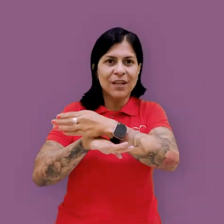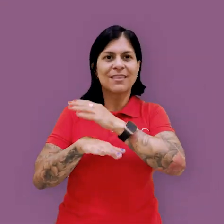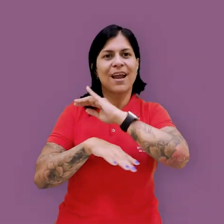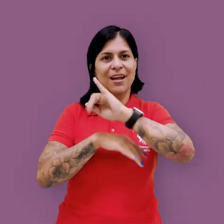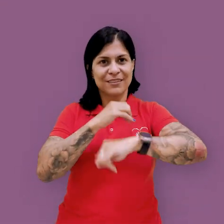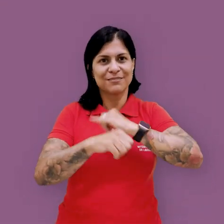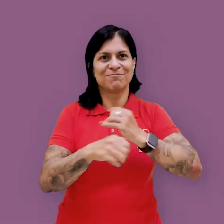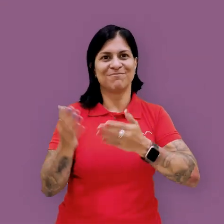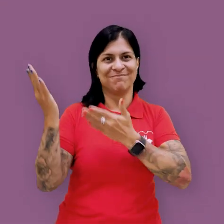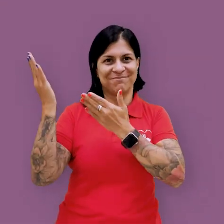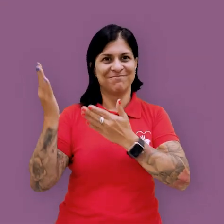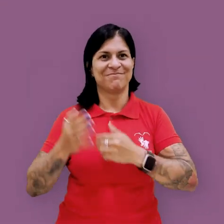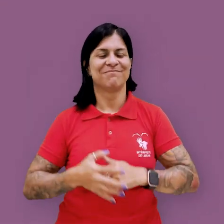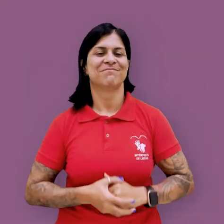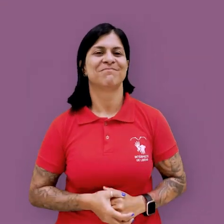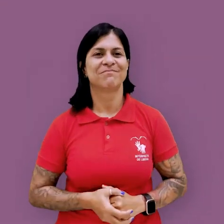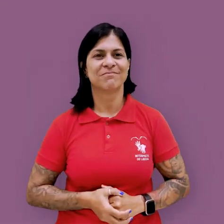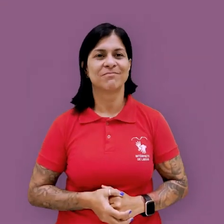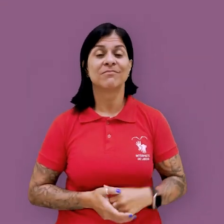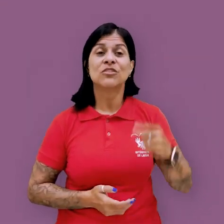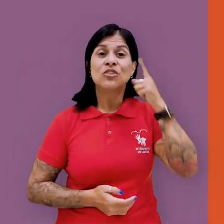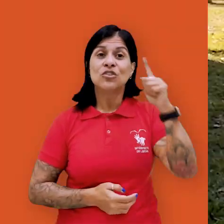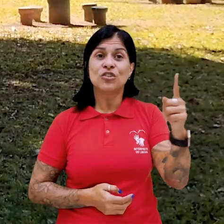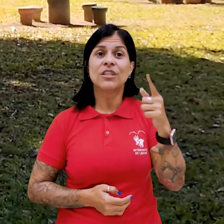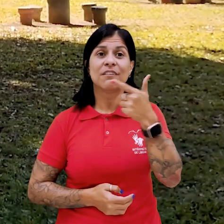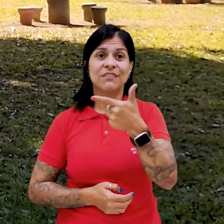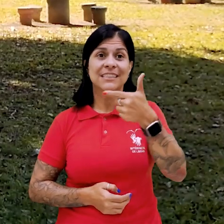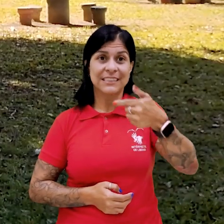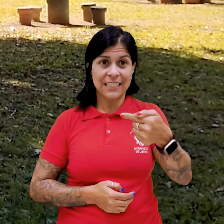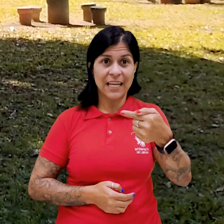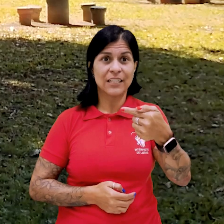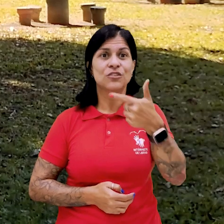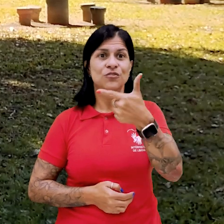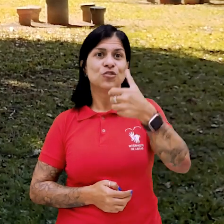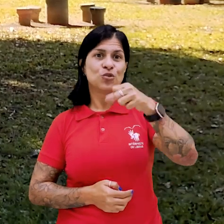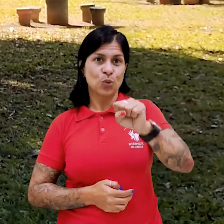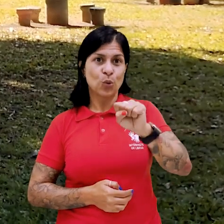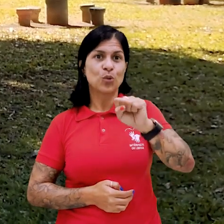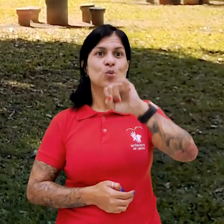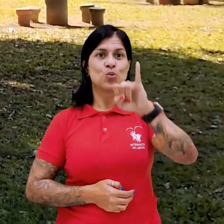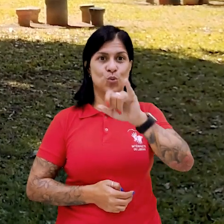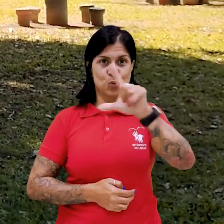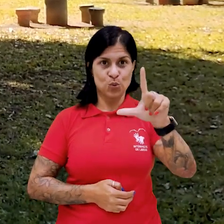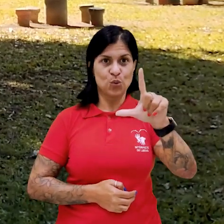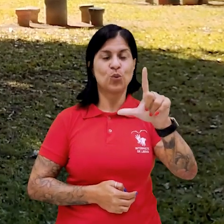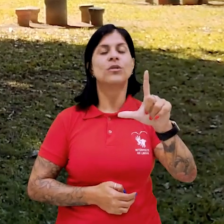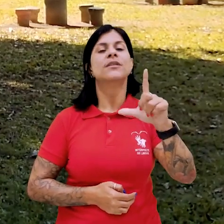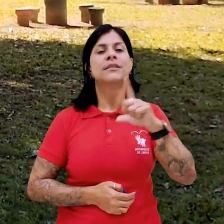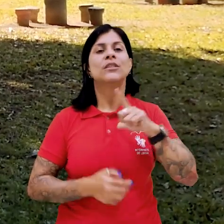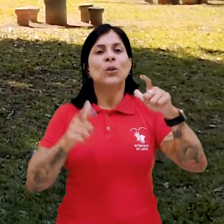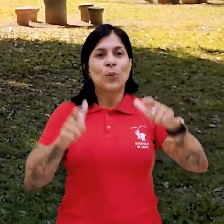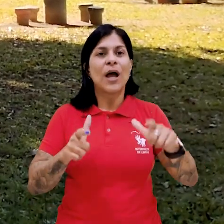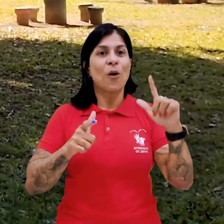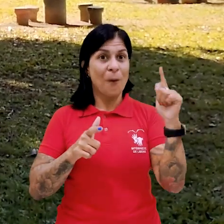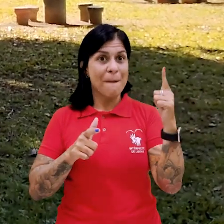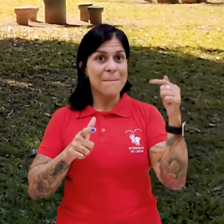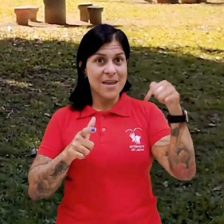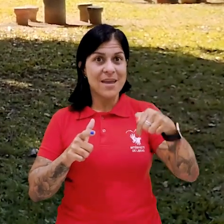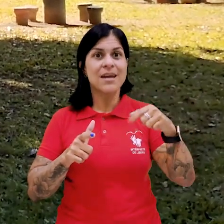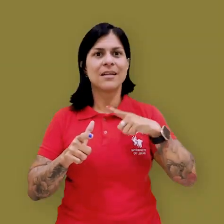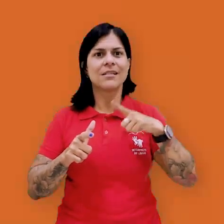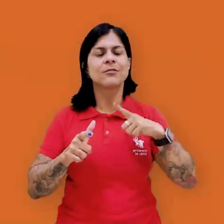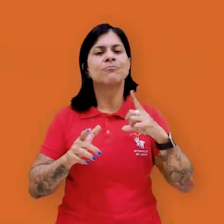saumateus.ufis.br. Já nos dias 27 e 28 de julho, o Campos de